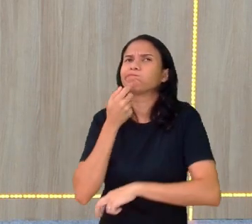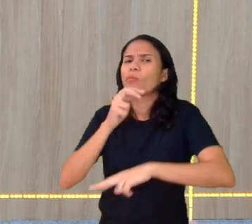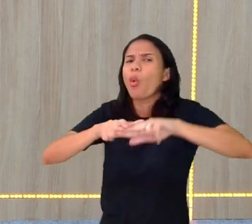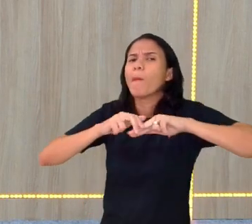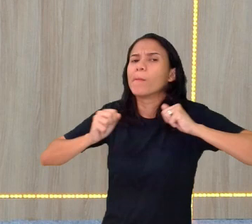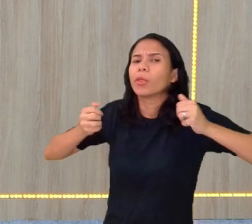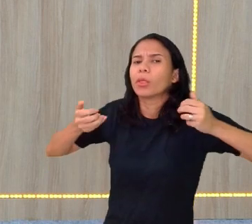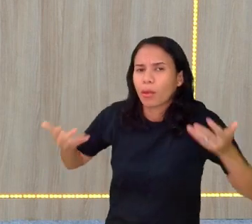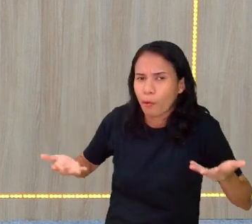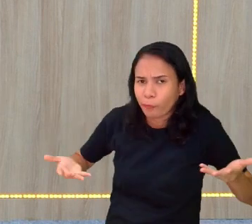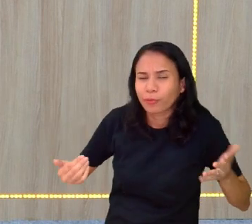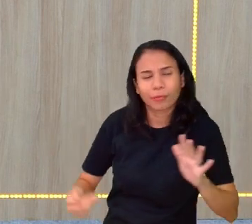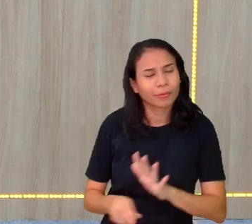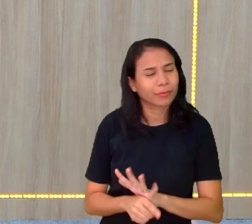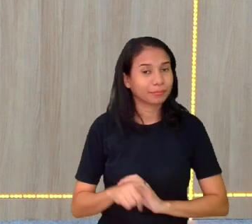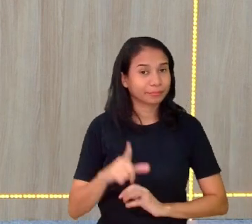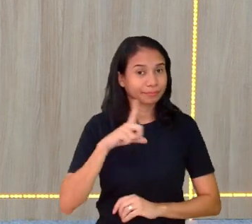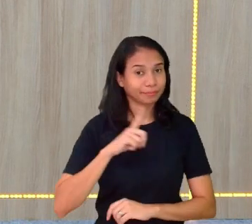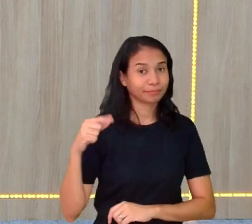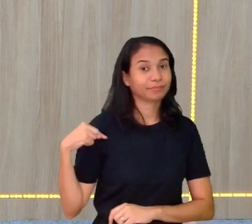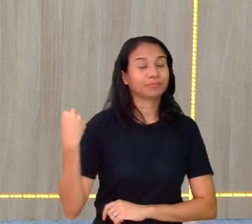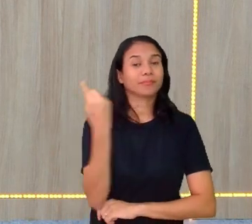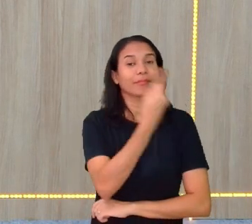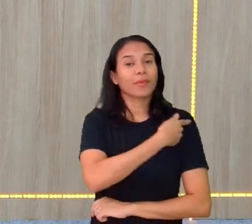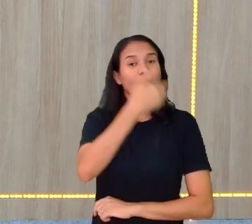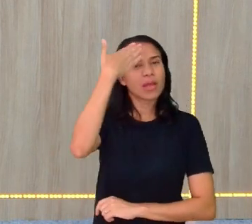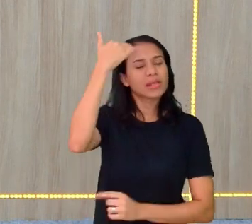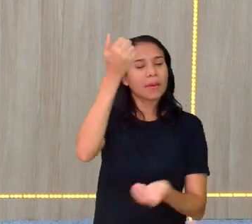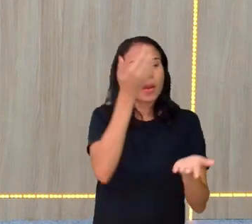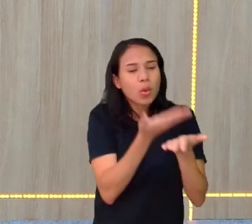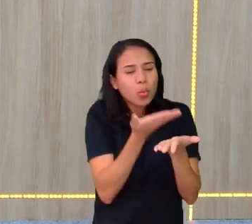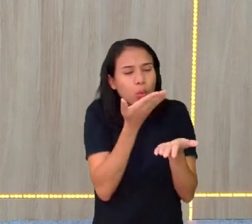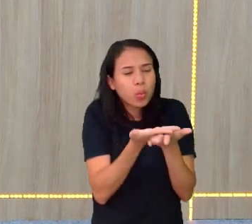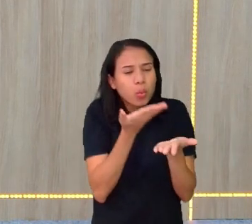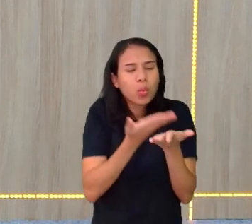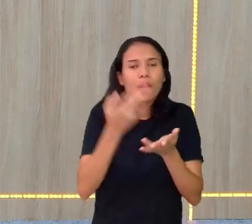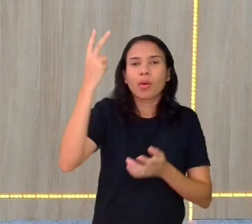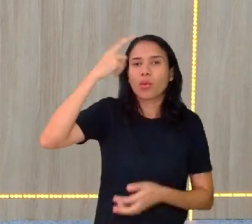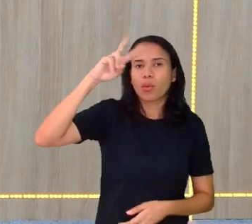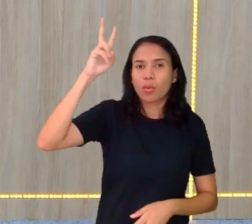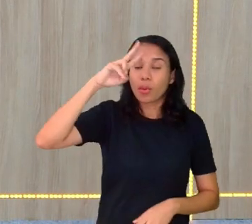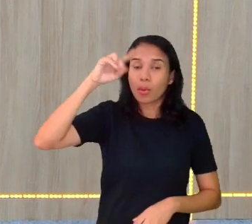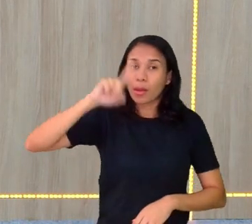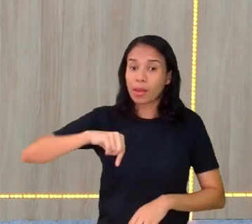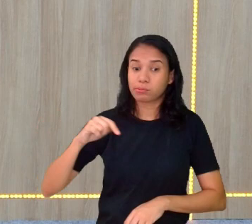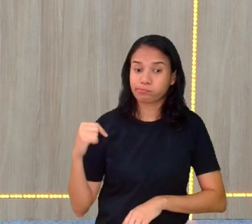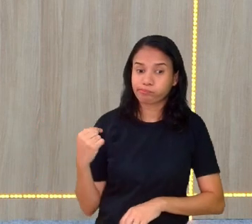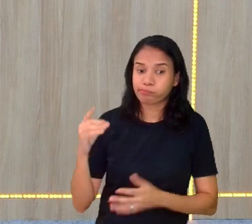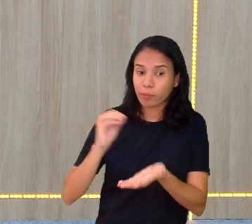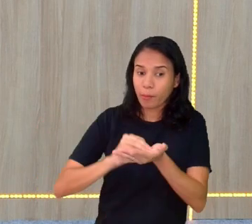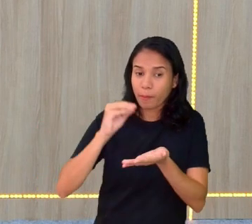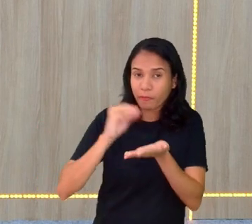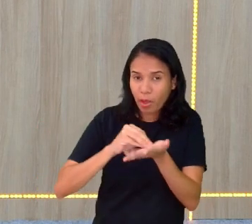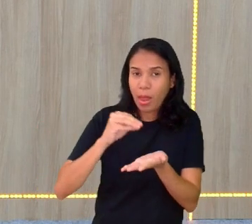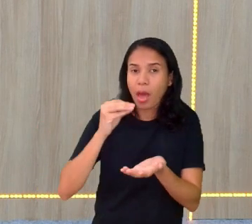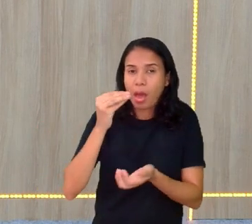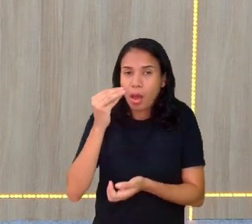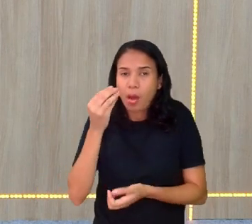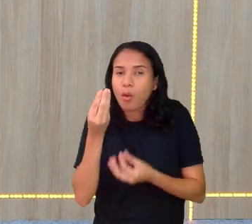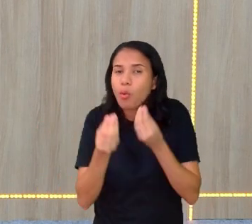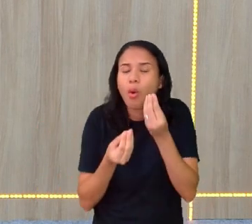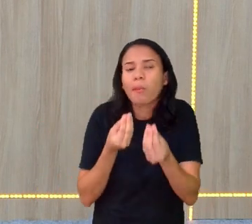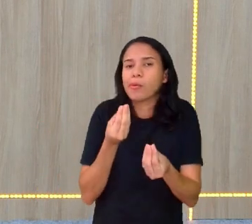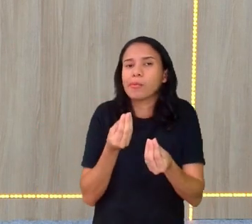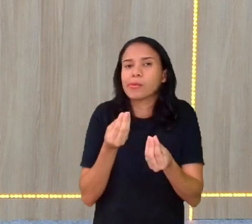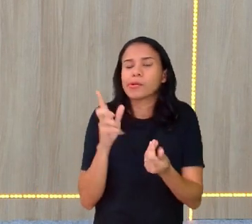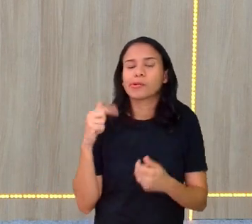a história? A gente sabe, né, que quando a gente está estudando história, é quando a gente está observando